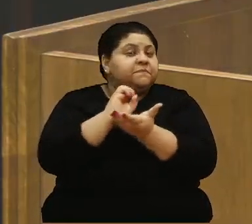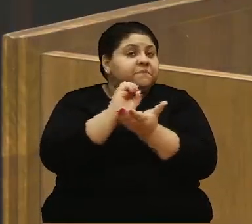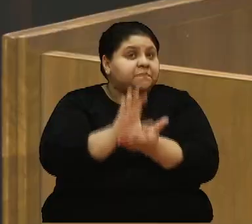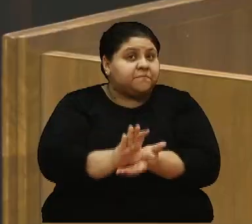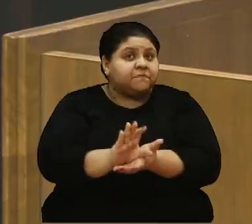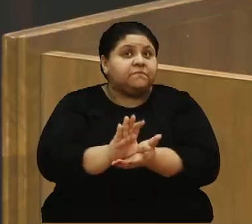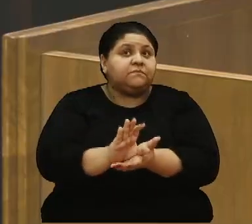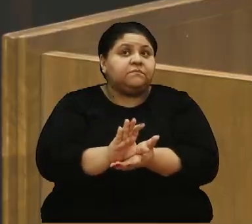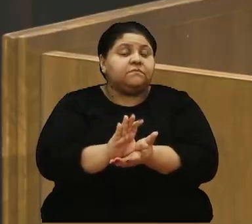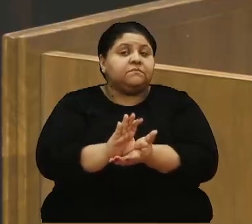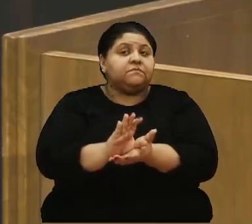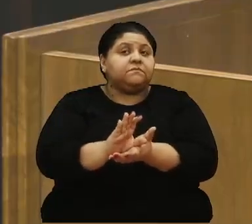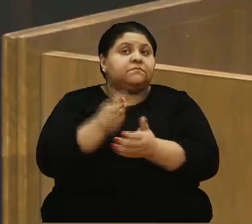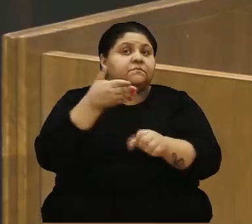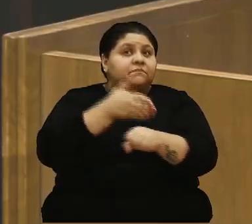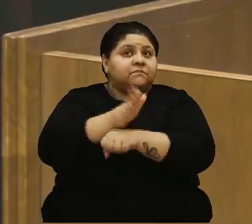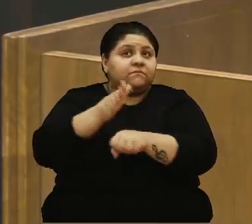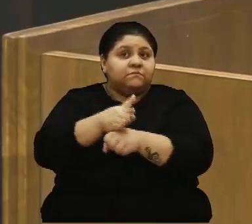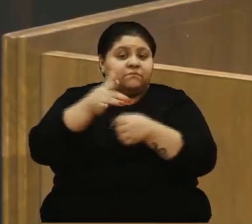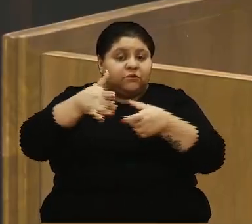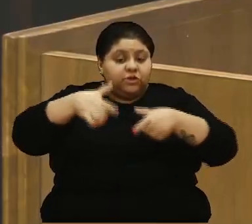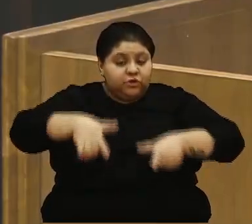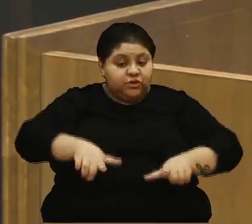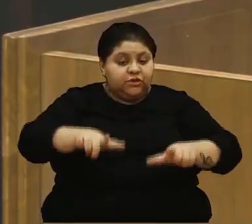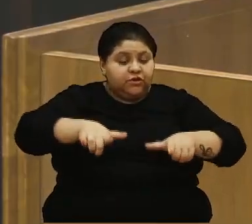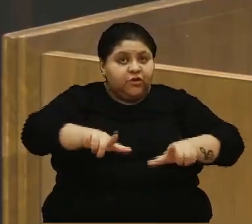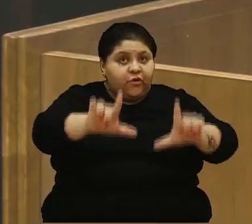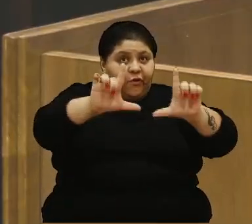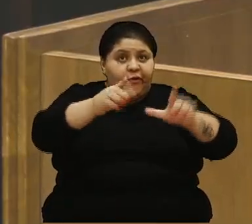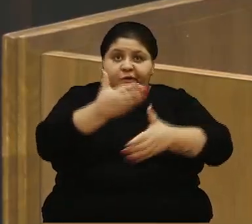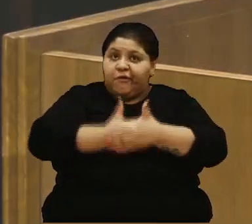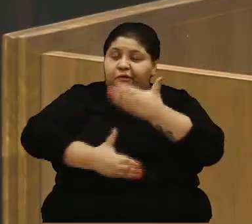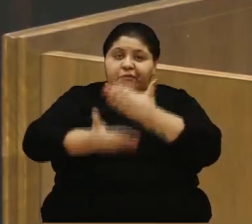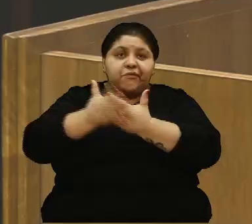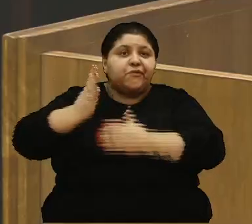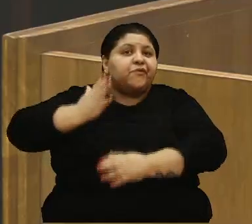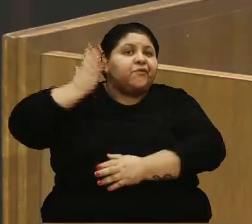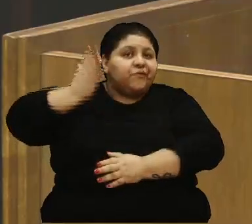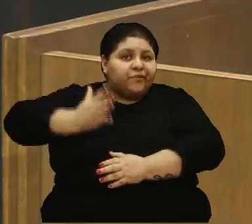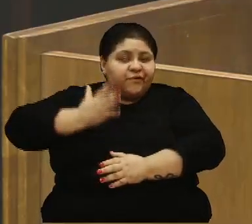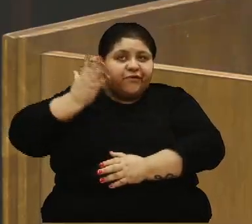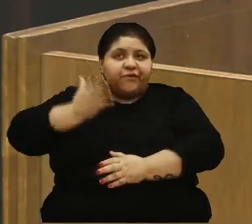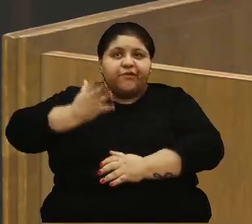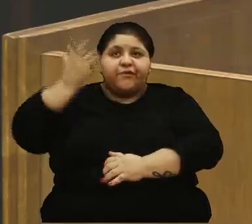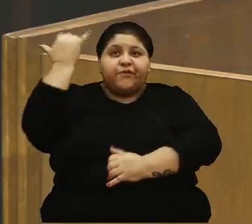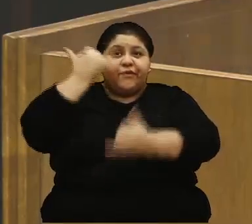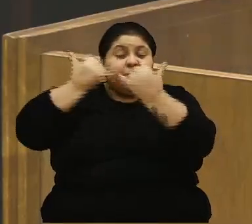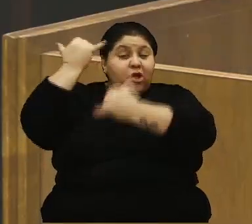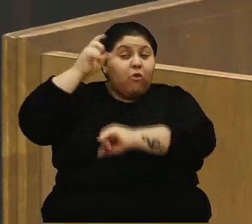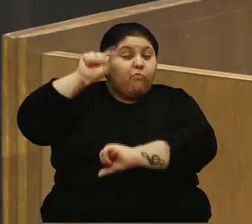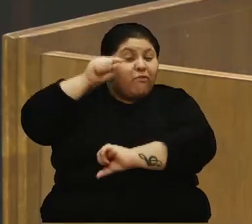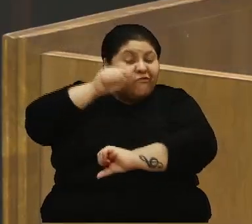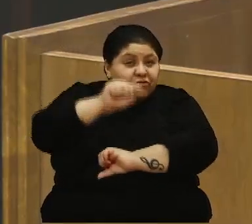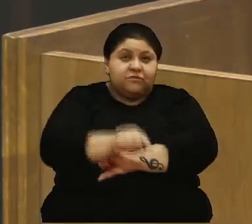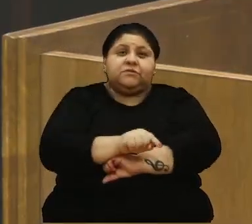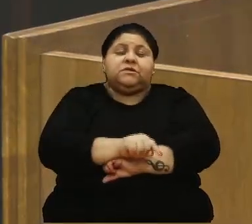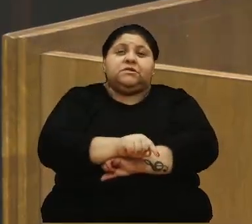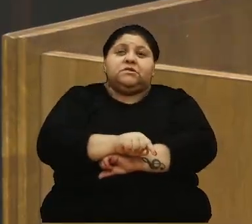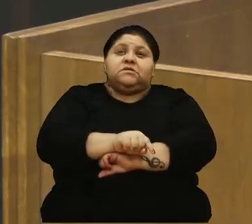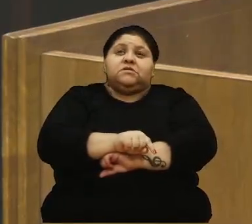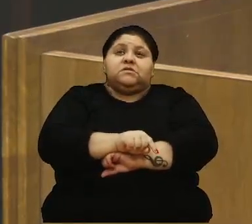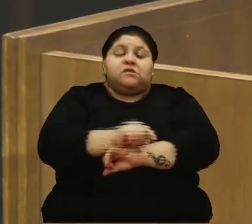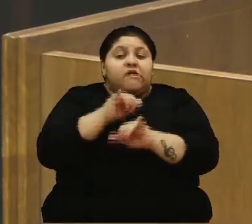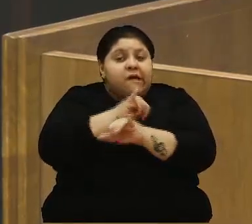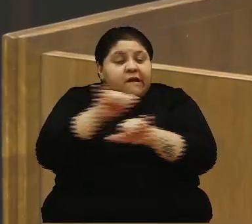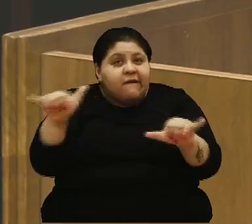enviamos para os participantes os seus certificados, todos os palestrantes que trouxeram conhecimentos profundíssimos, compartilham